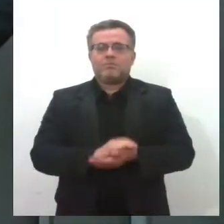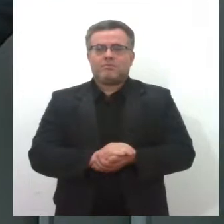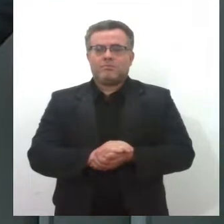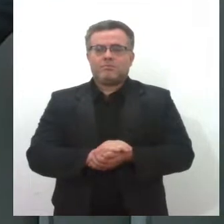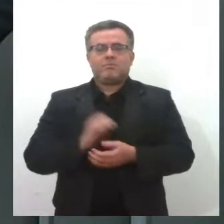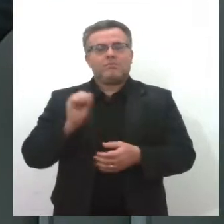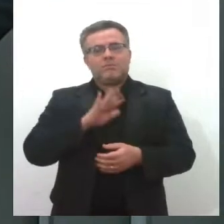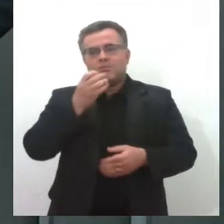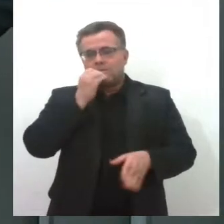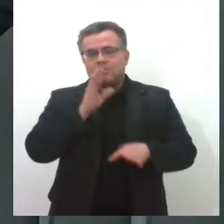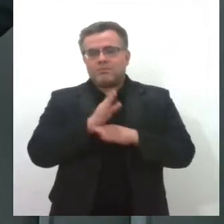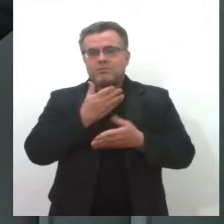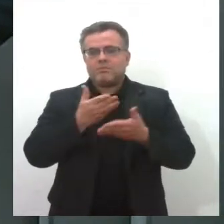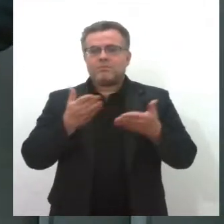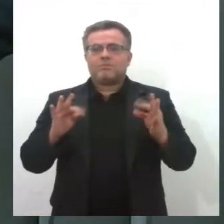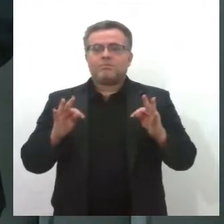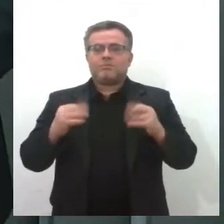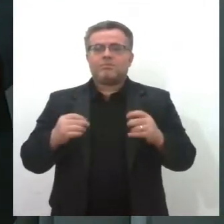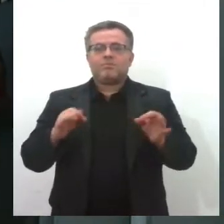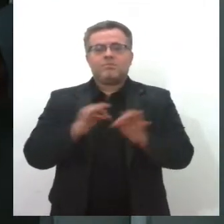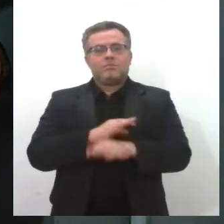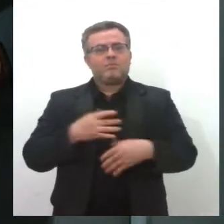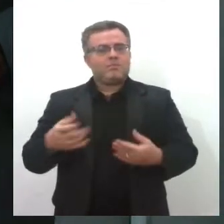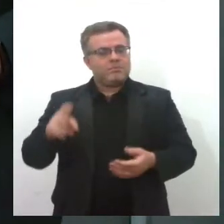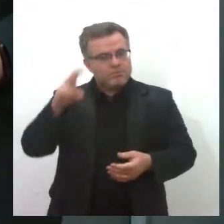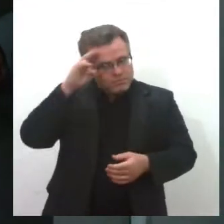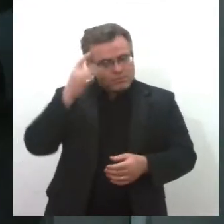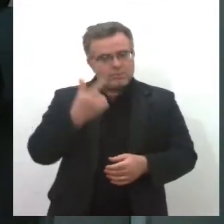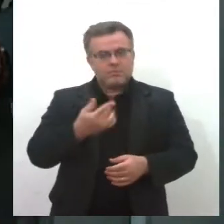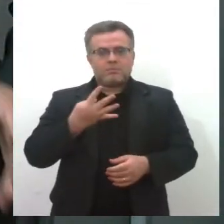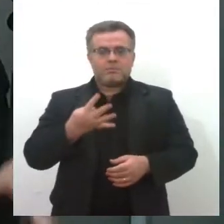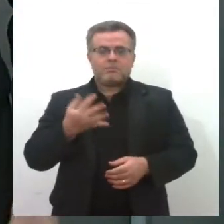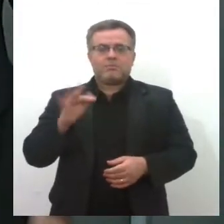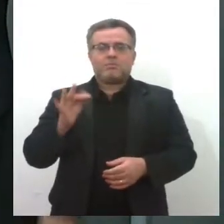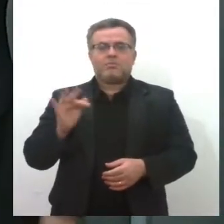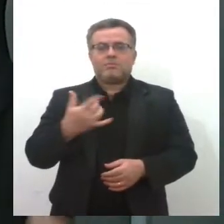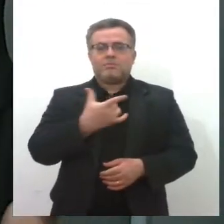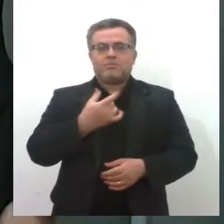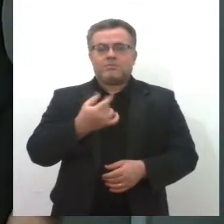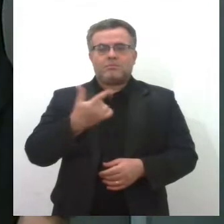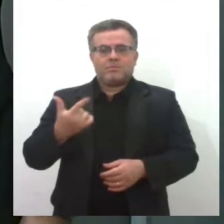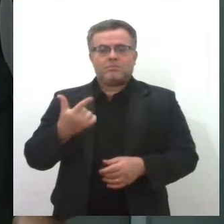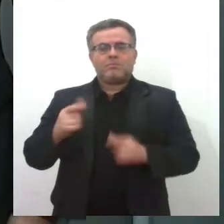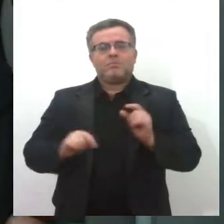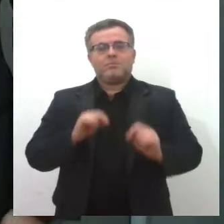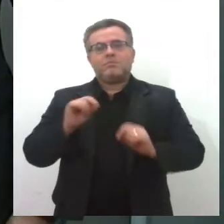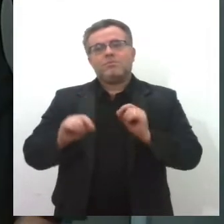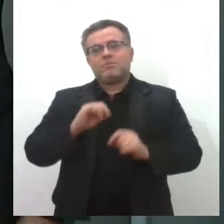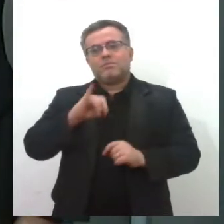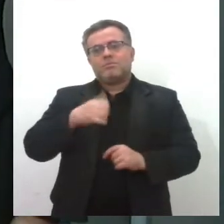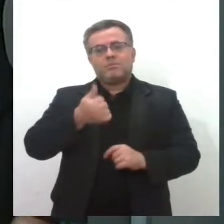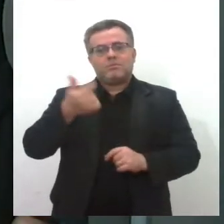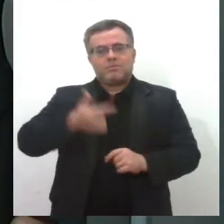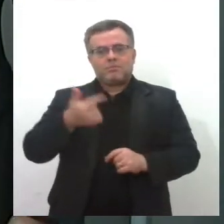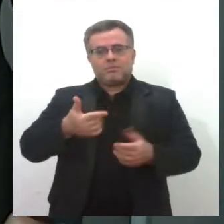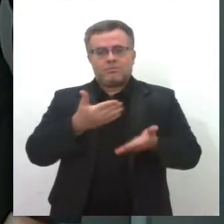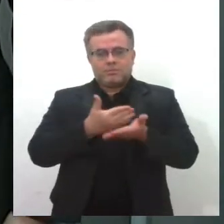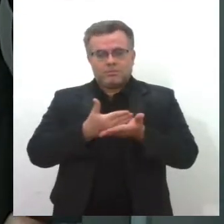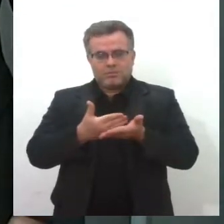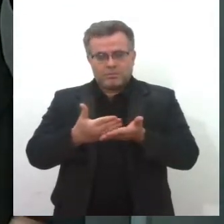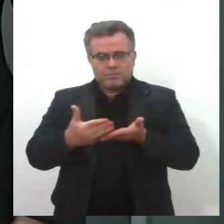Olá, boa tarde para você. Quinta-feira, 24 de fevereiro de 2022. O Jornal da Alese, segunda edição,